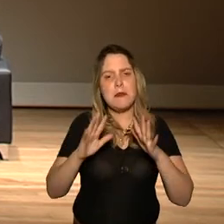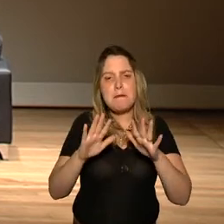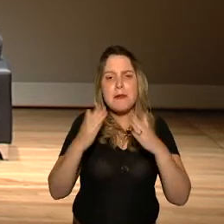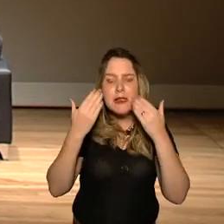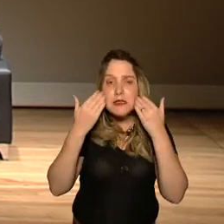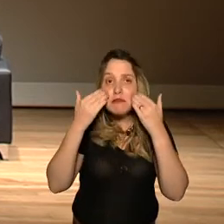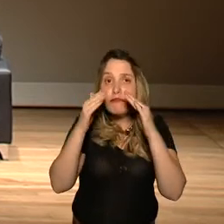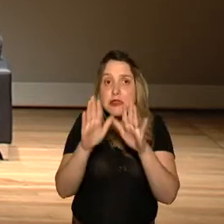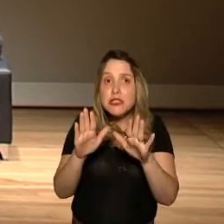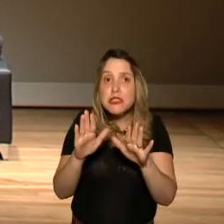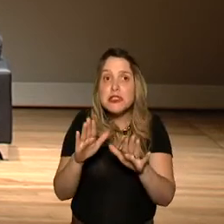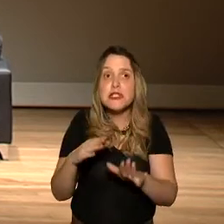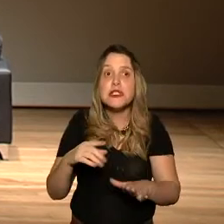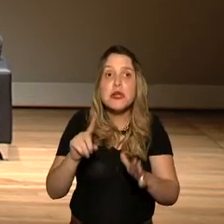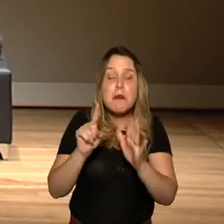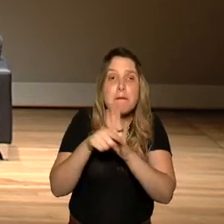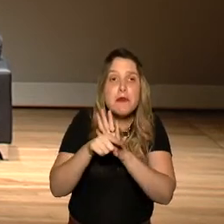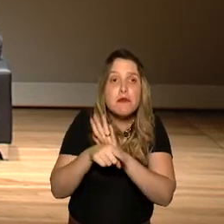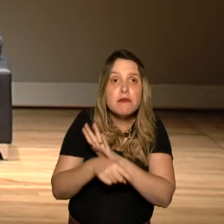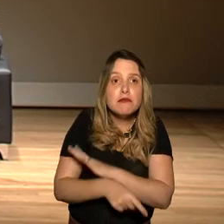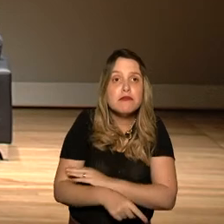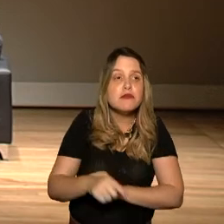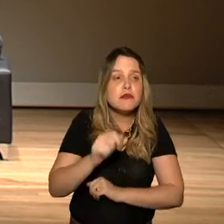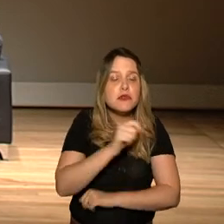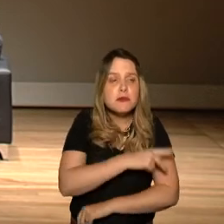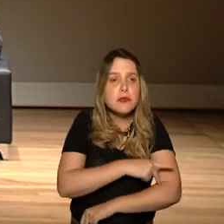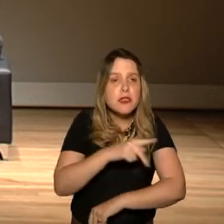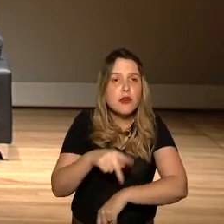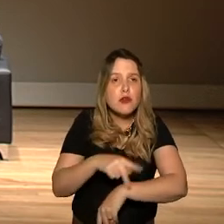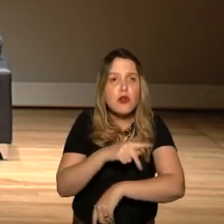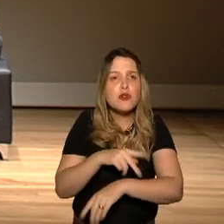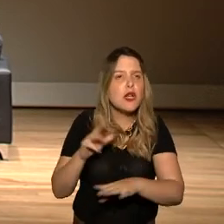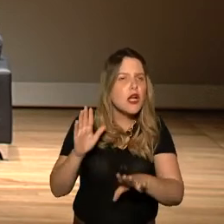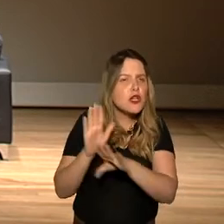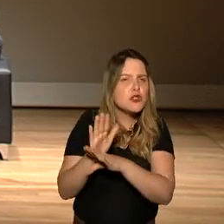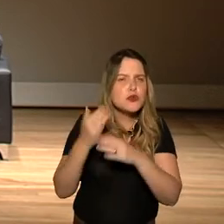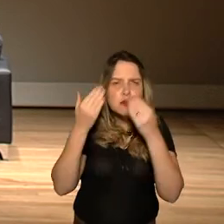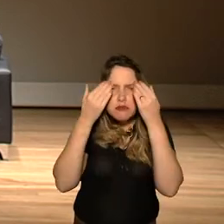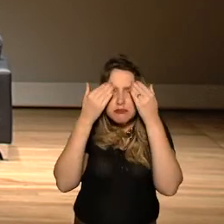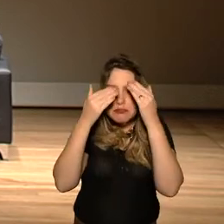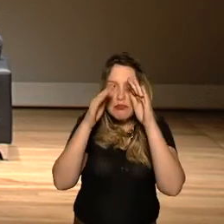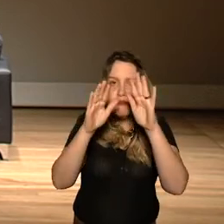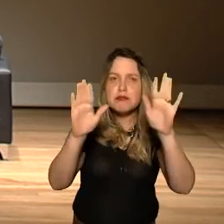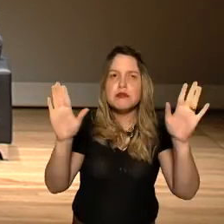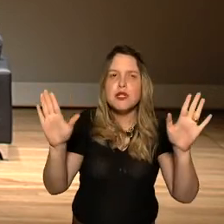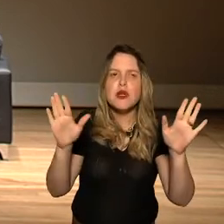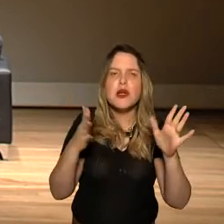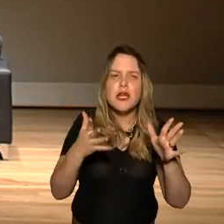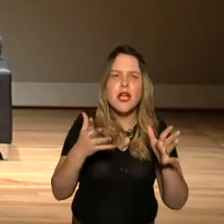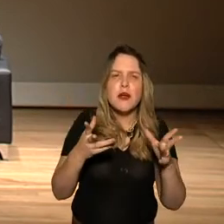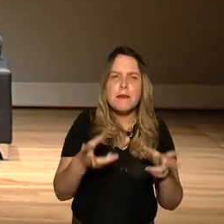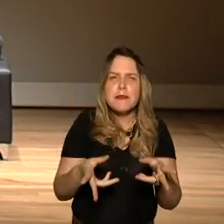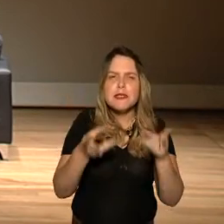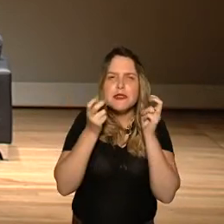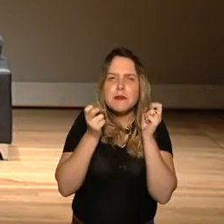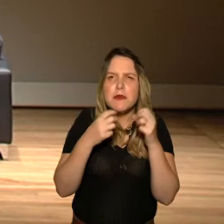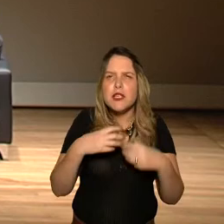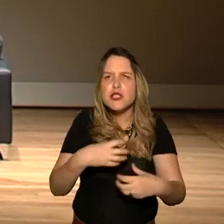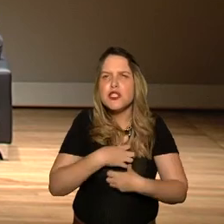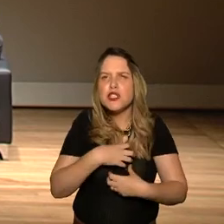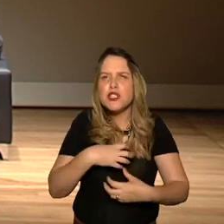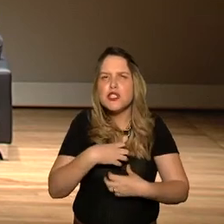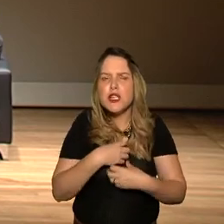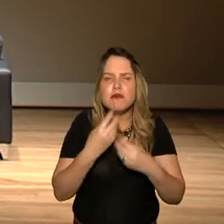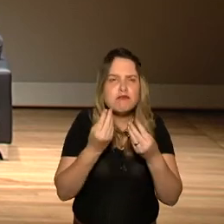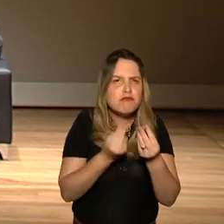intencionalidade pedagógica para essa minha saída E aí eu sinto uma dificuldade né porque aí por exemplo